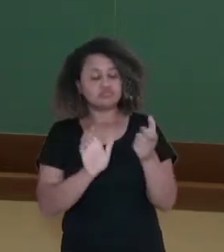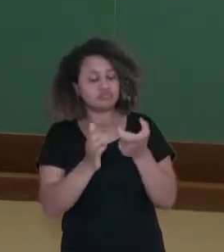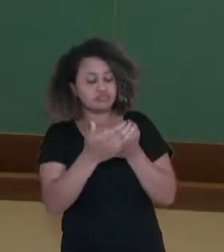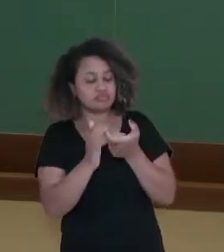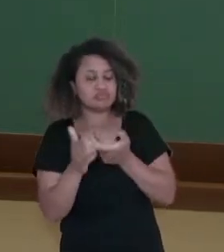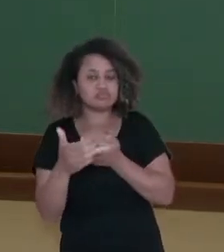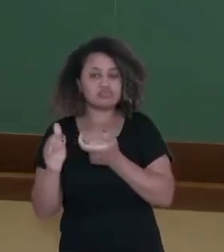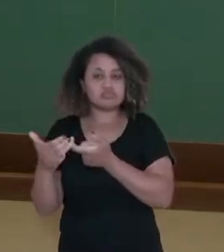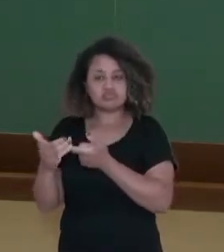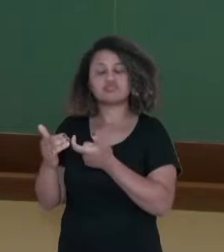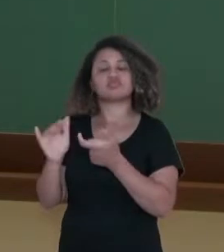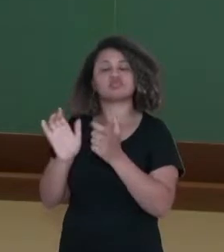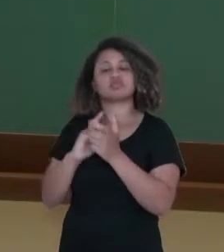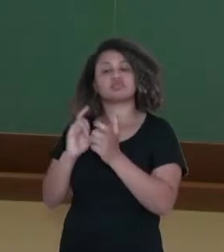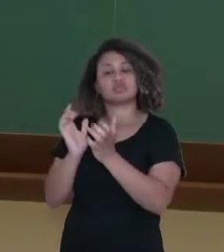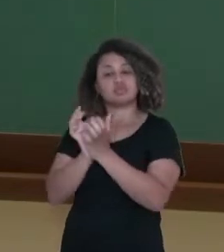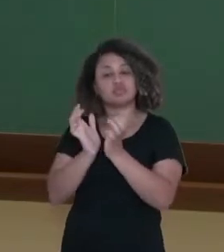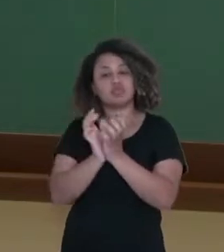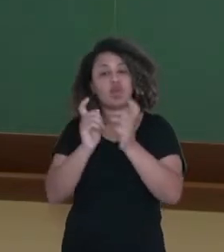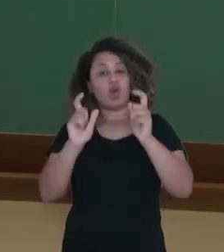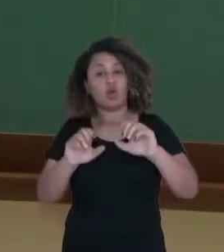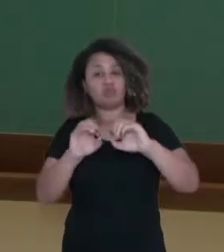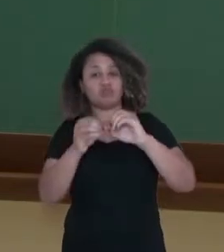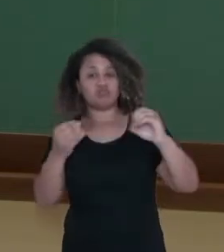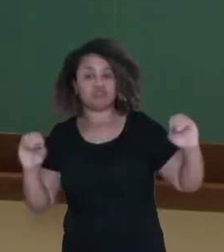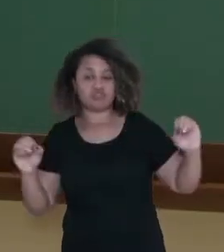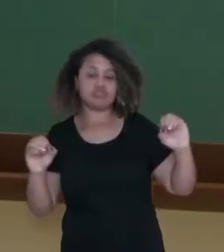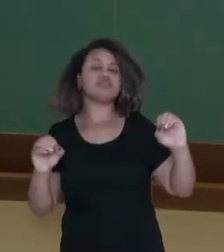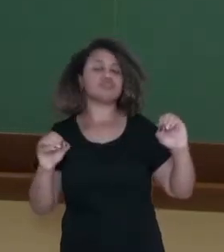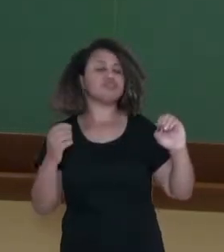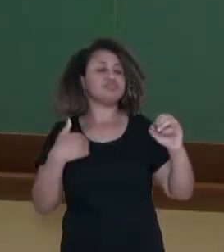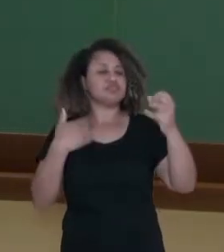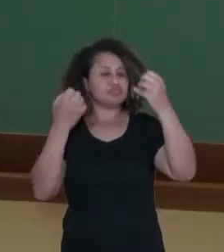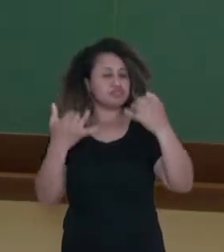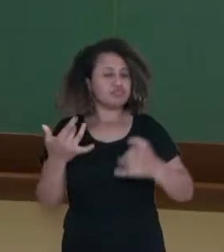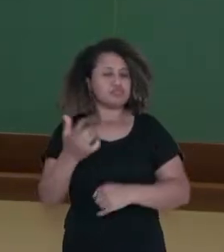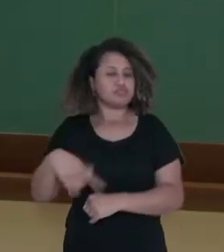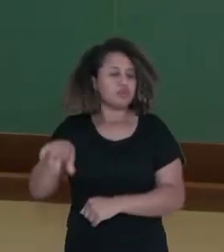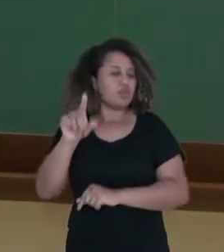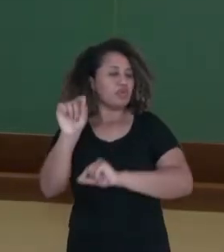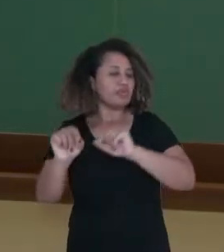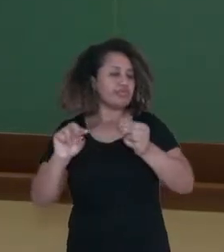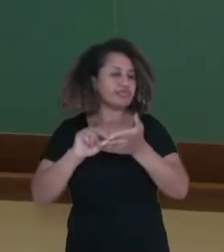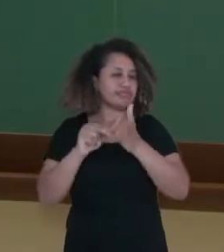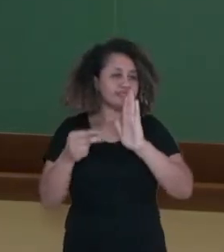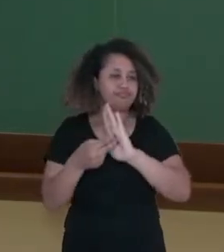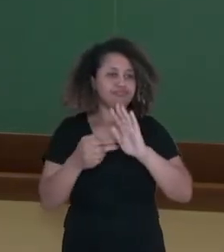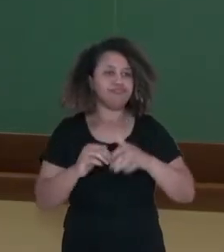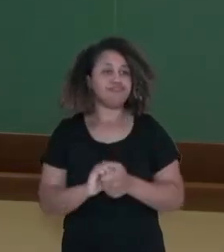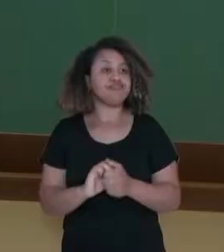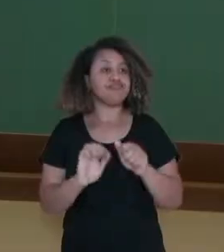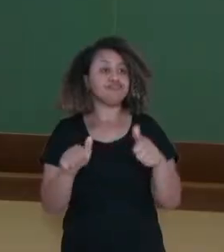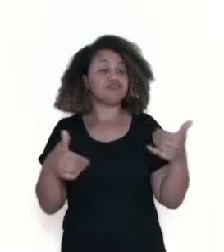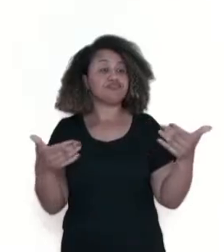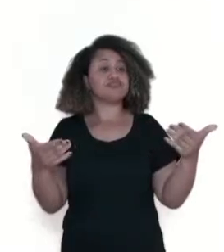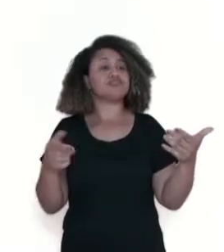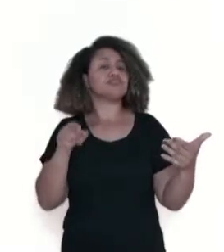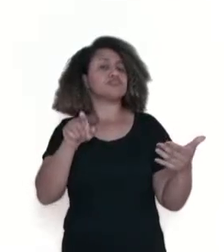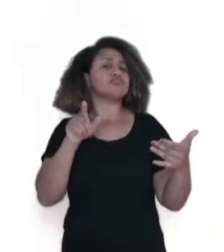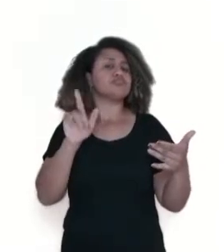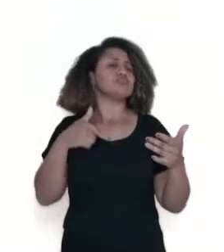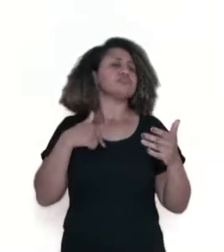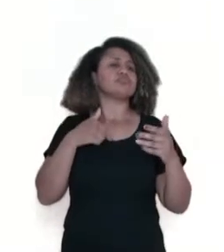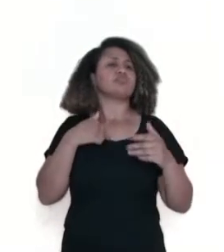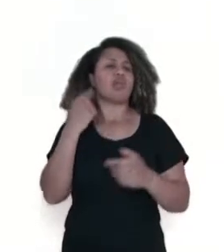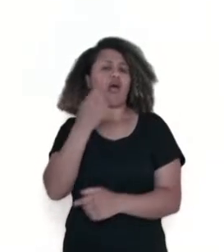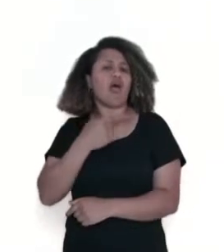tipo de classe dentro da oração. Só para traduzir esse termo para vocês. Vamos lá. Você passa